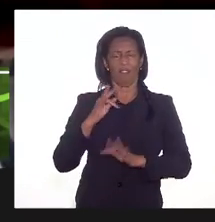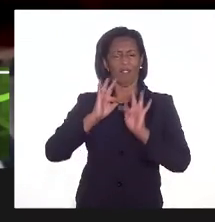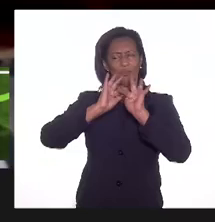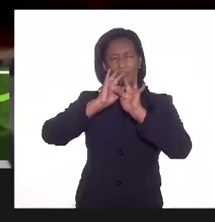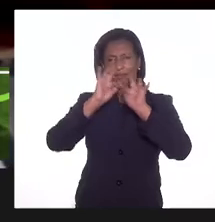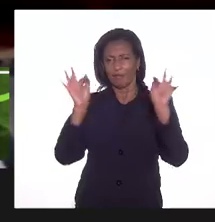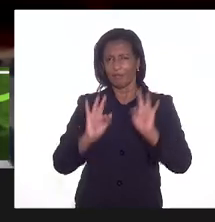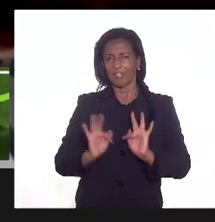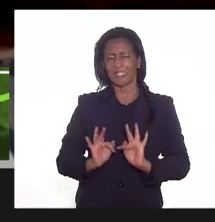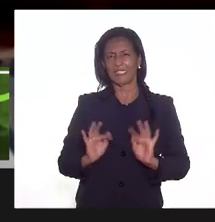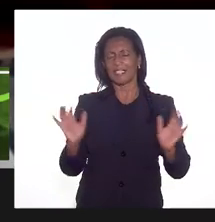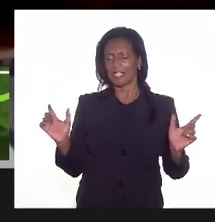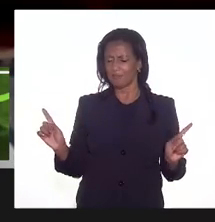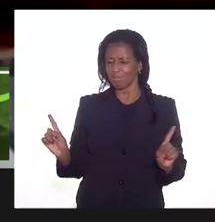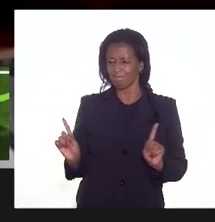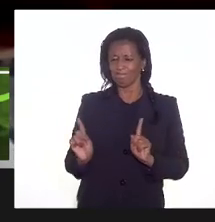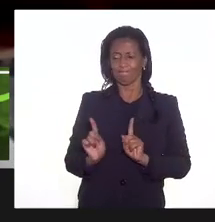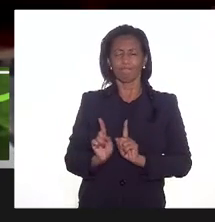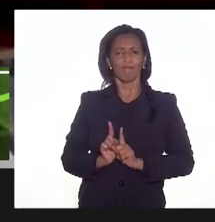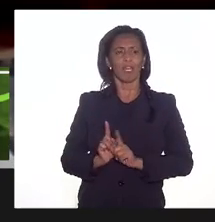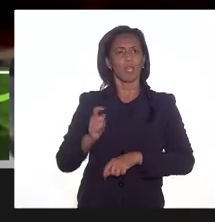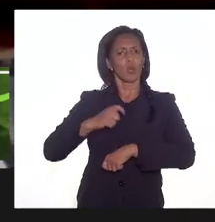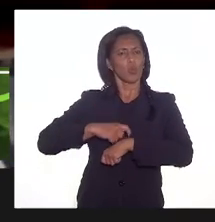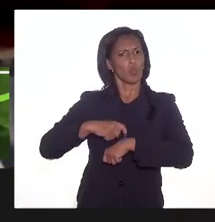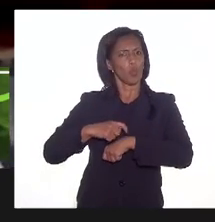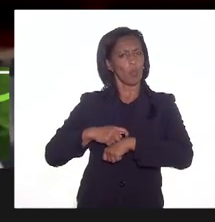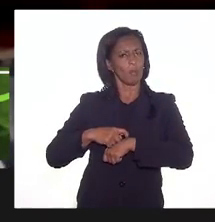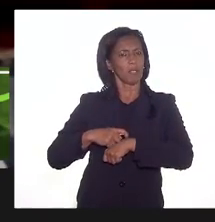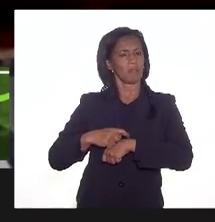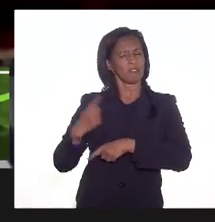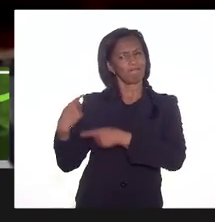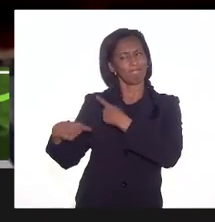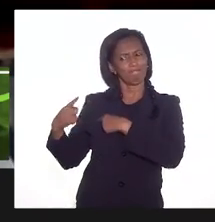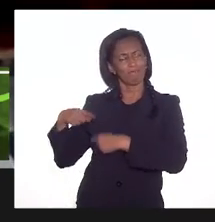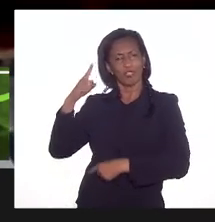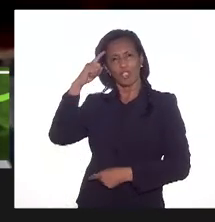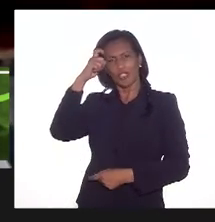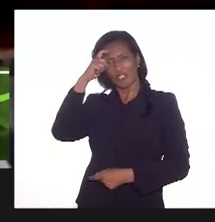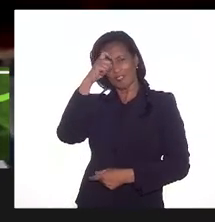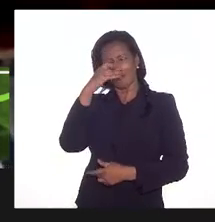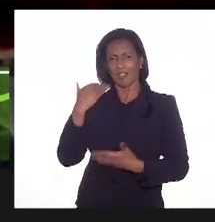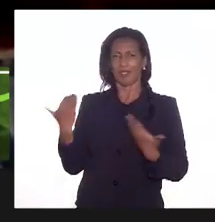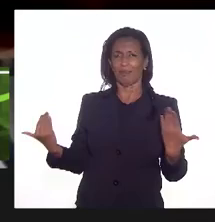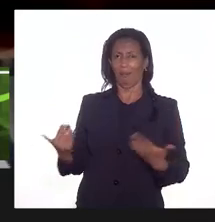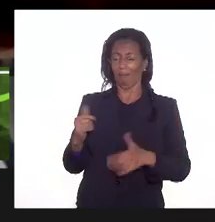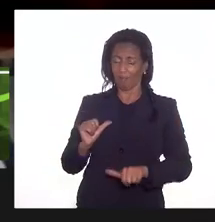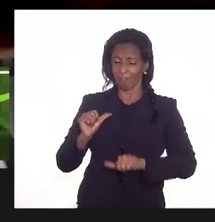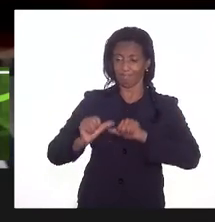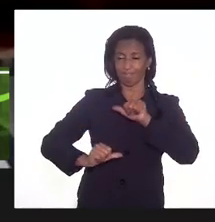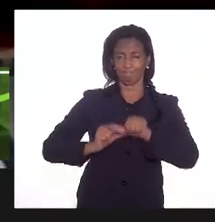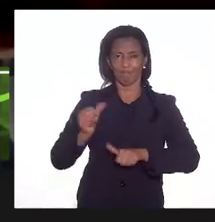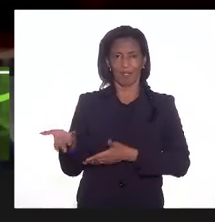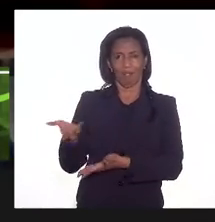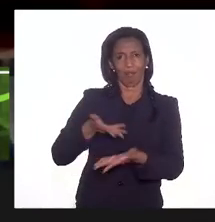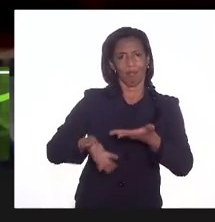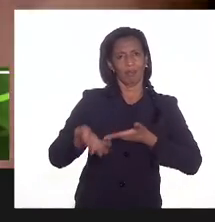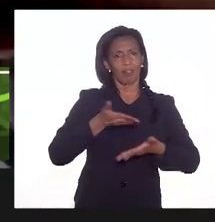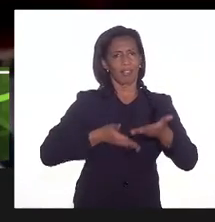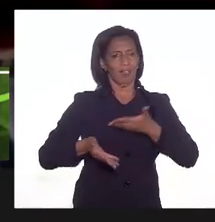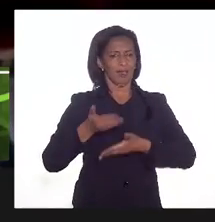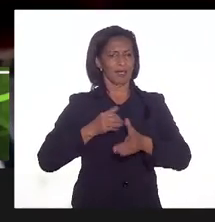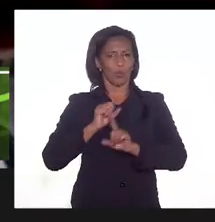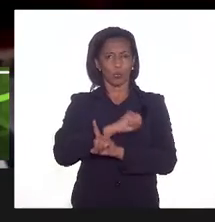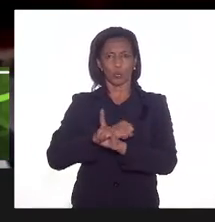aproximação de um momento tão difícil que a gente passou há pouco tempo atrás essa reconstrução desse espaço de interação com a sociedade civil